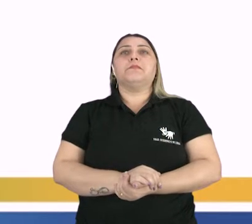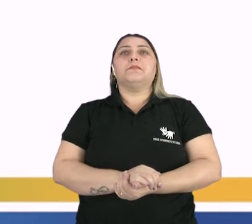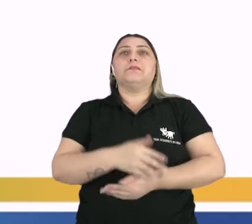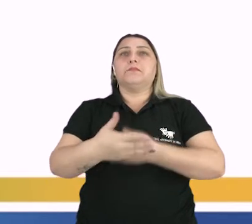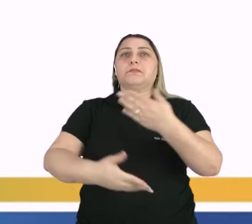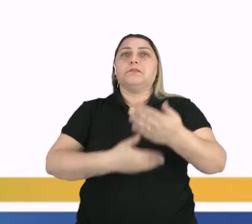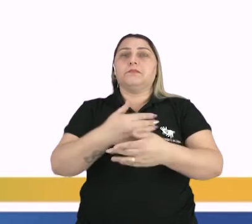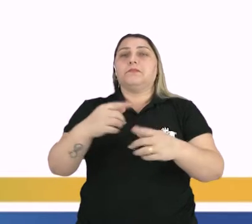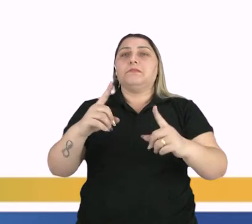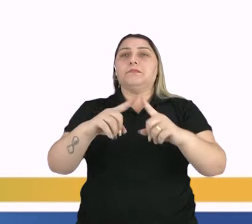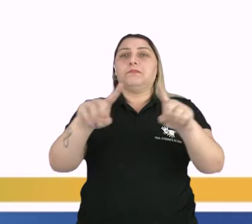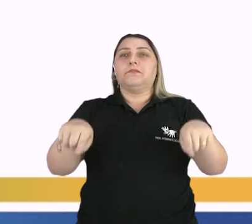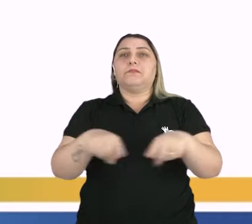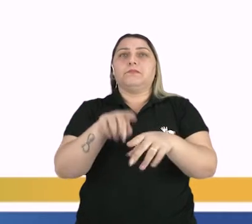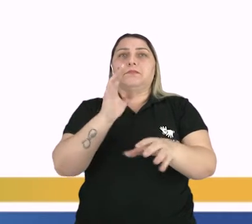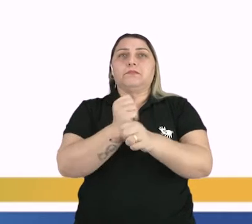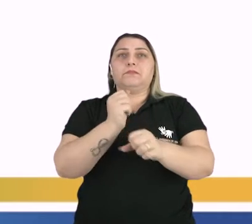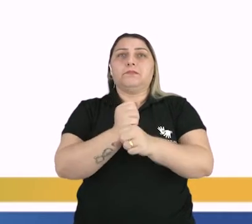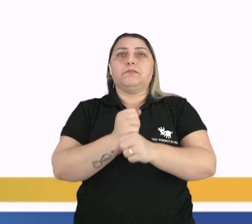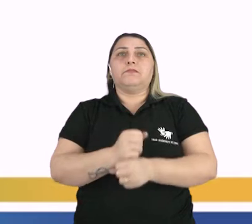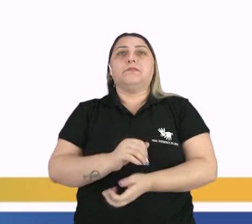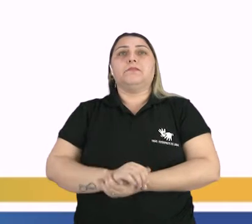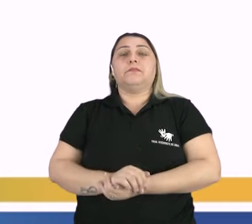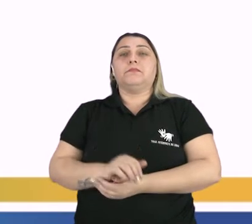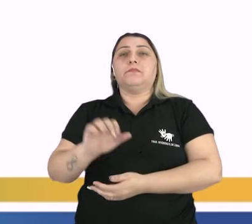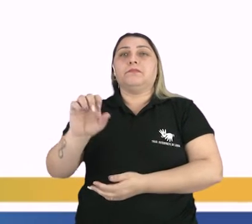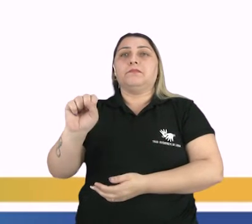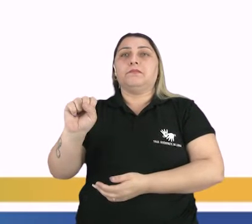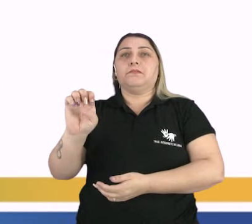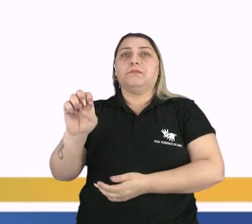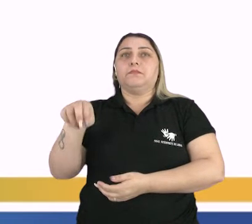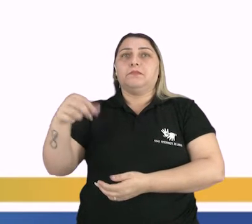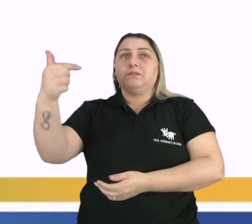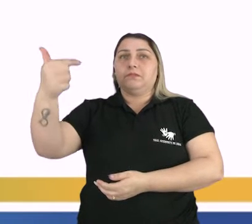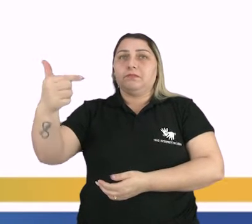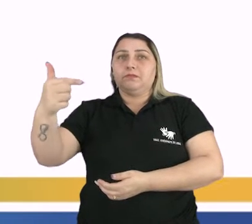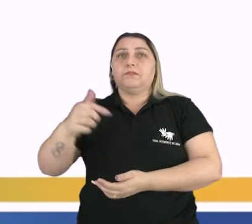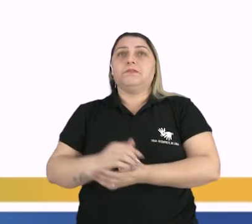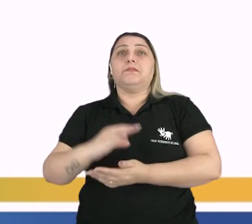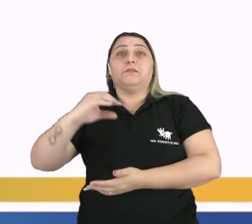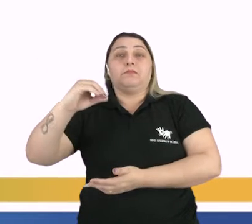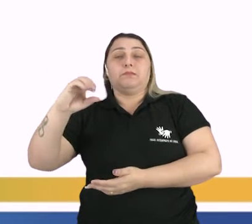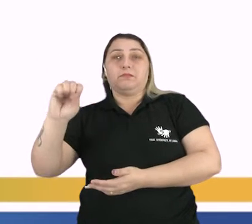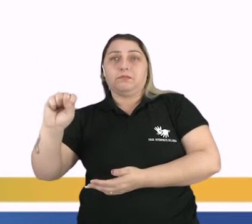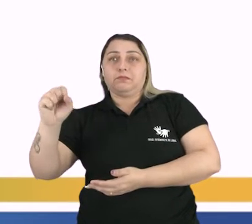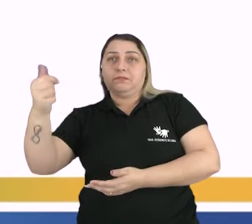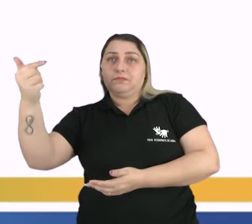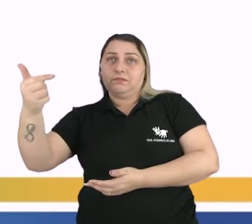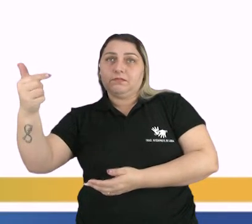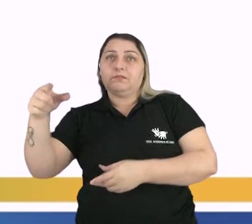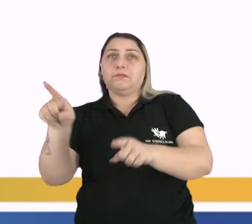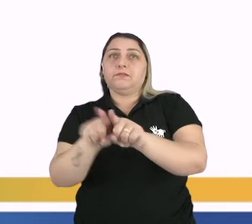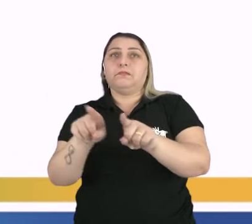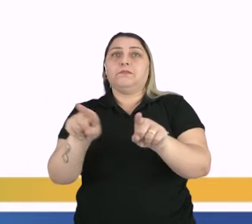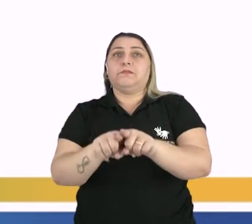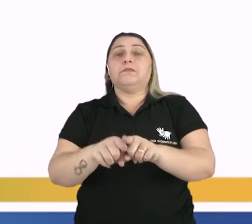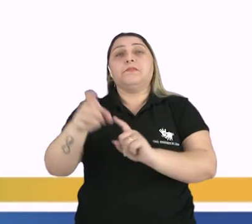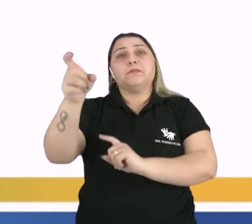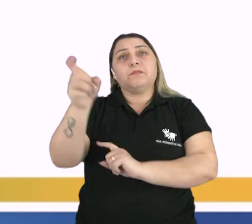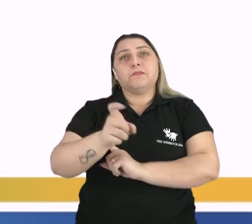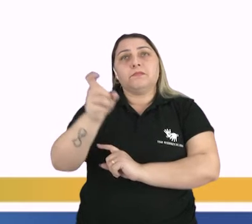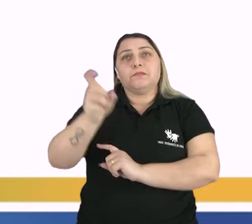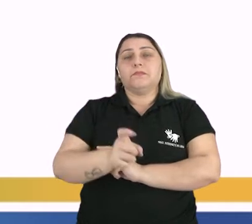chegamos à relação fundamental da trigonometria, né, como o próprio nome já diz, é a relação a